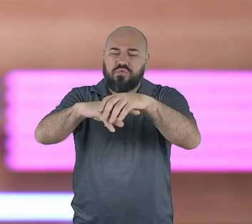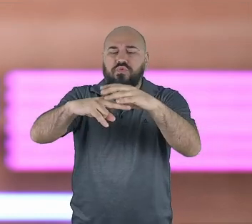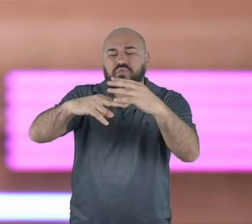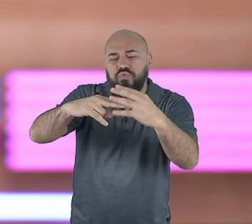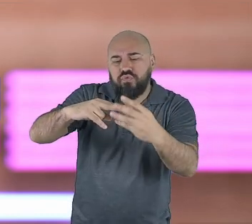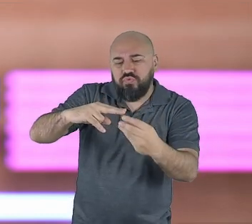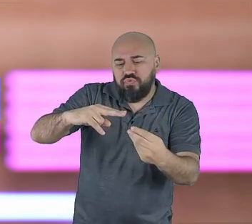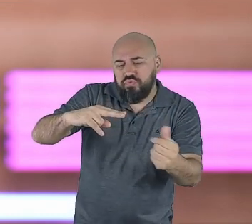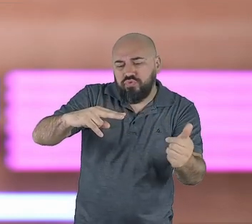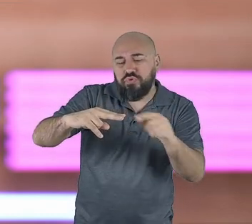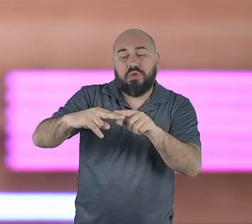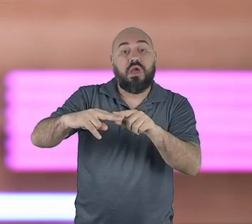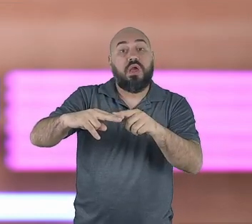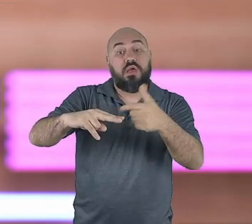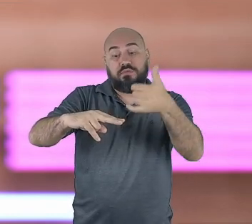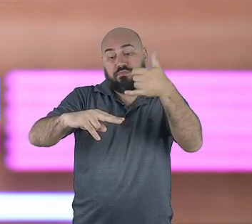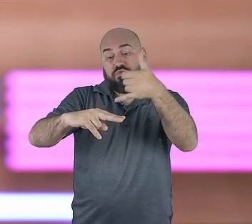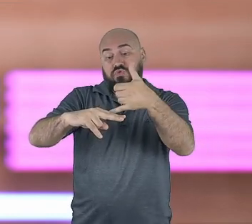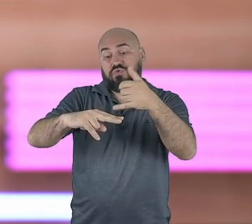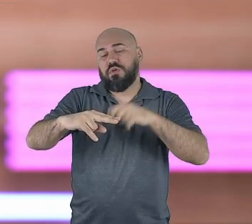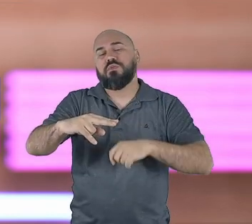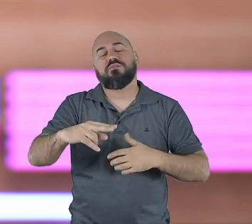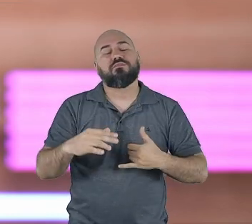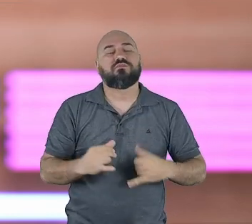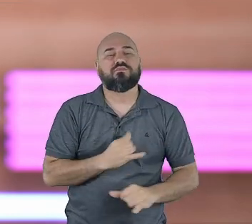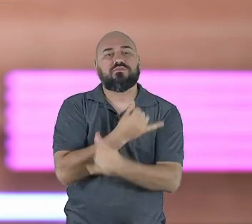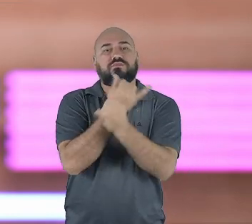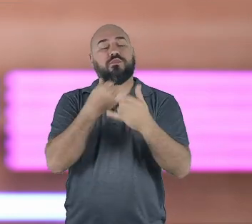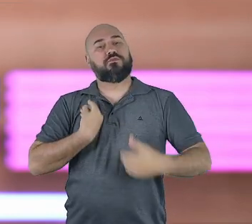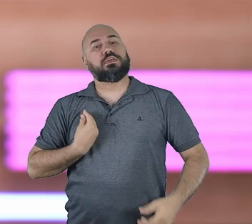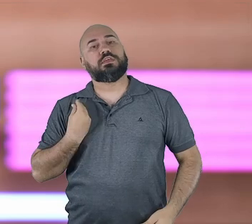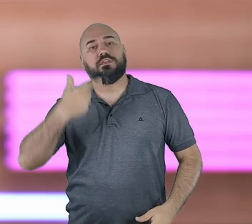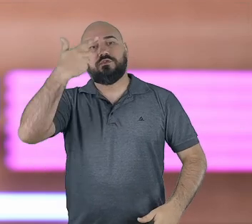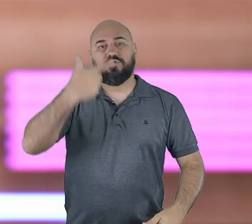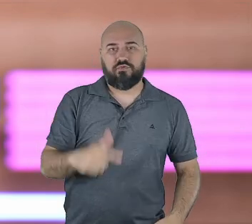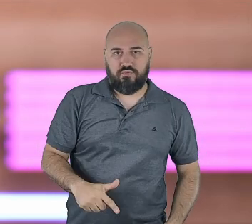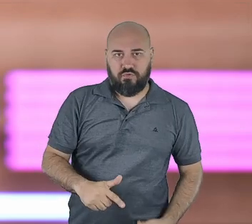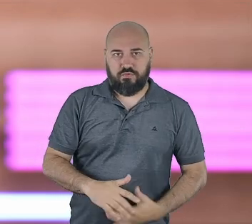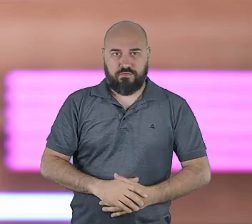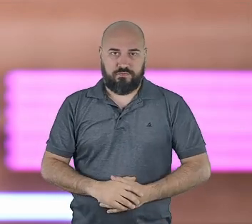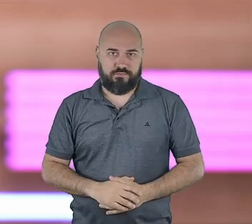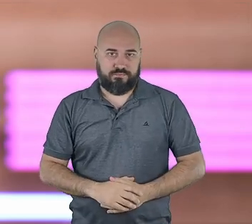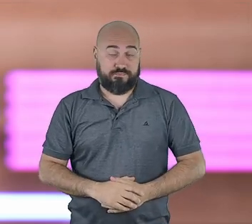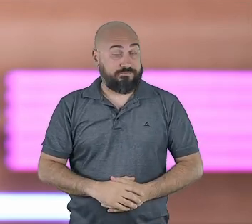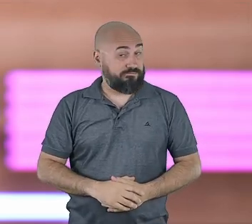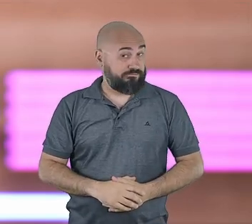no futuro. E aí, o corpo está lá e pode então recuperar a sua vida.